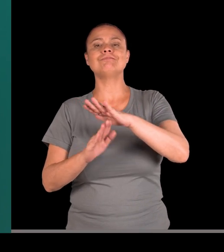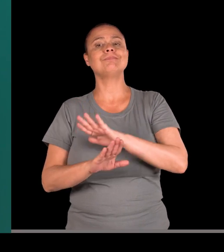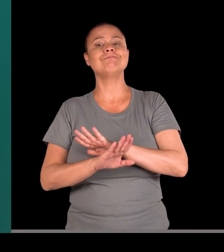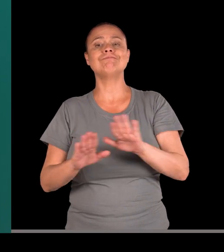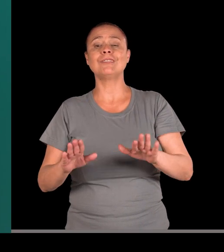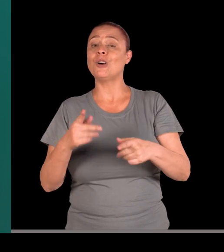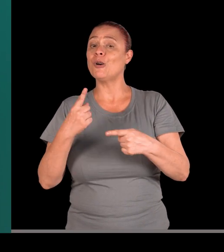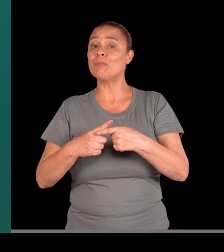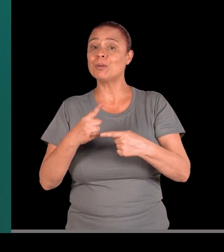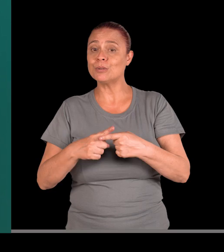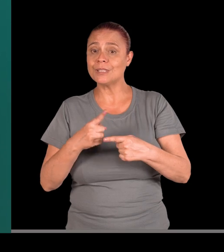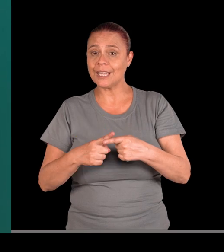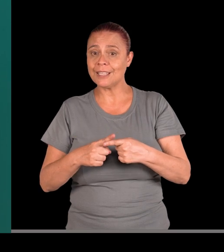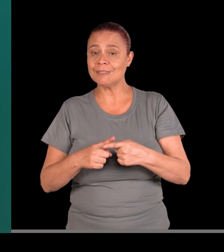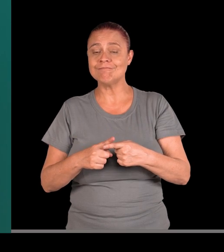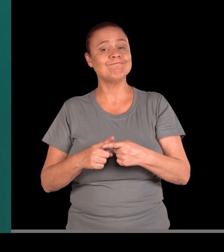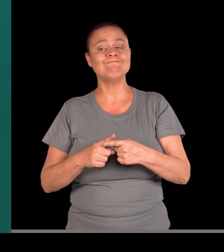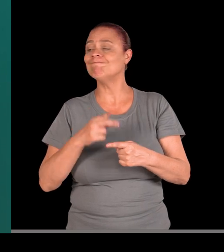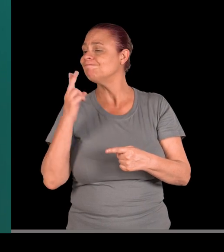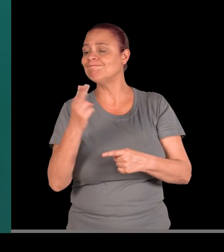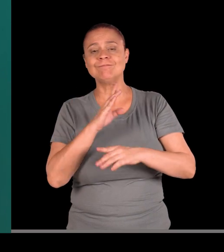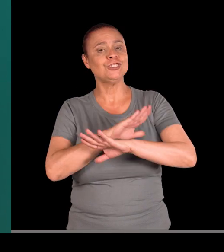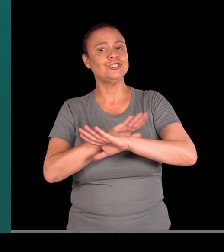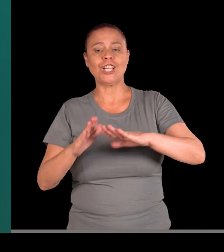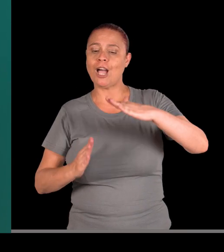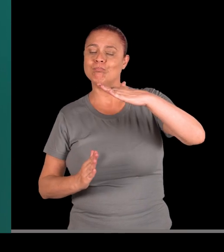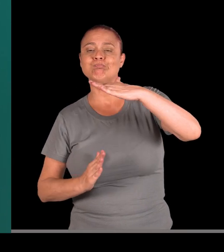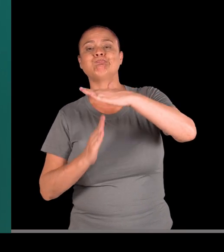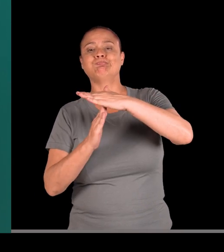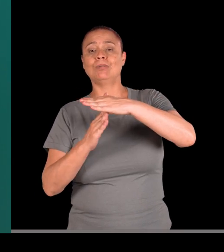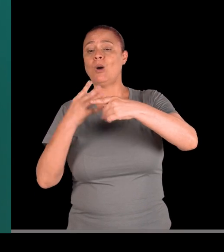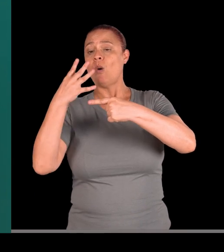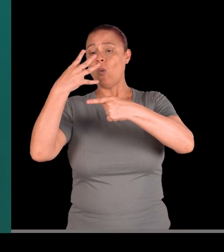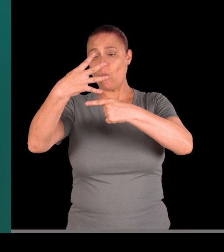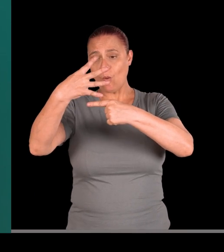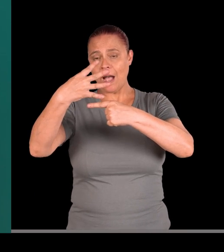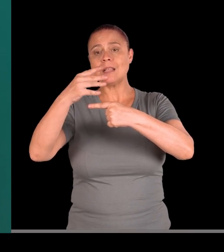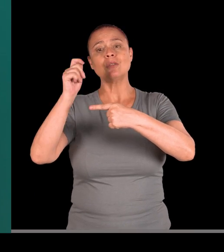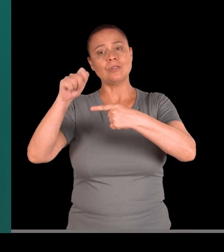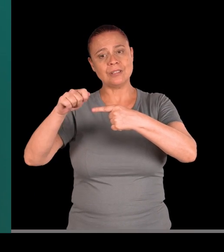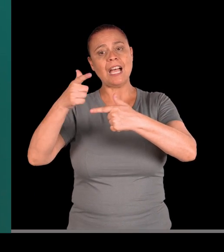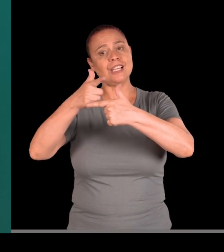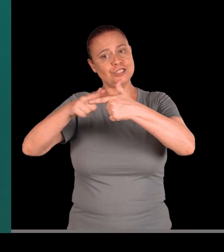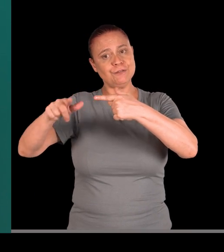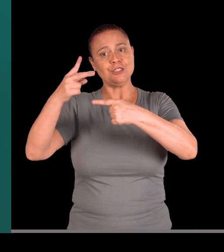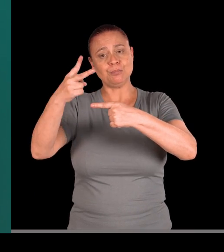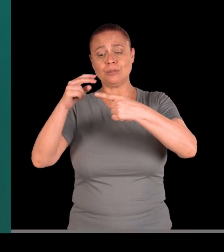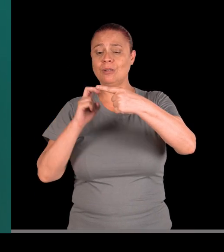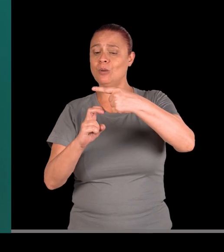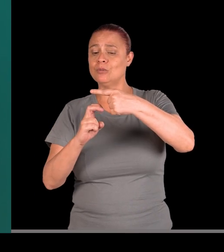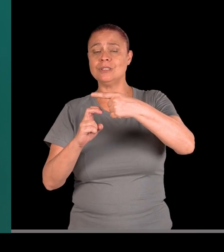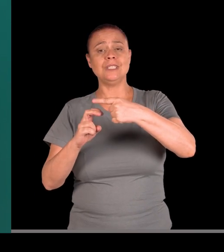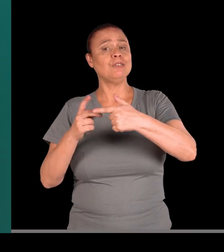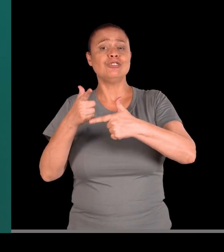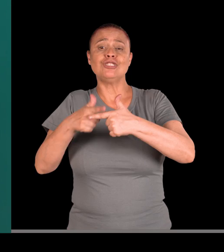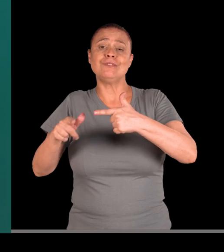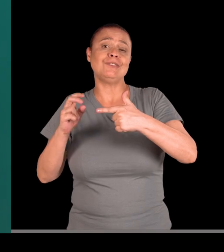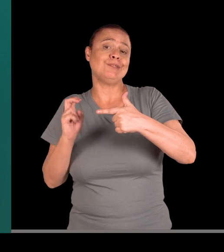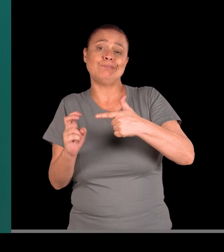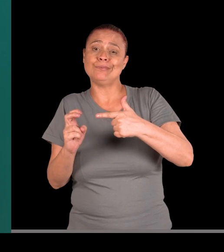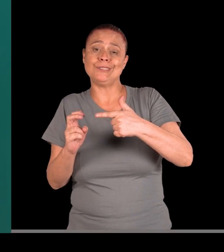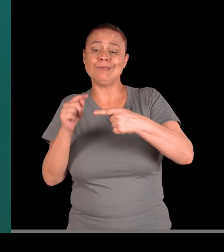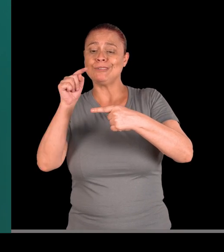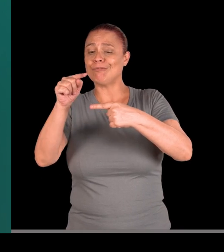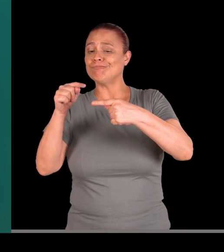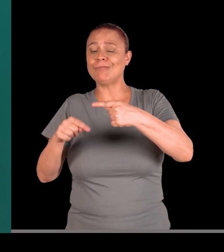a simplificação. Por quê? Porque nós chegamos a uma fração irredutível. O 4 eu posso simplificar por 2 e o 5 eu só